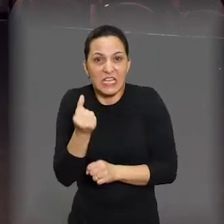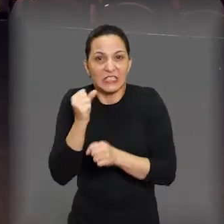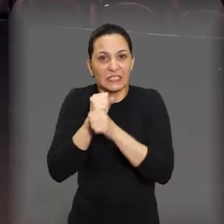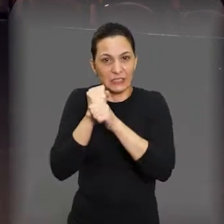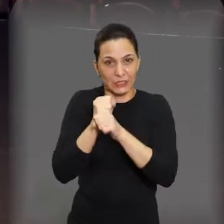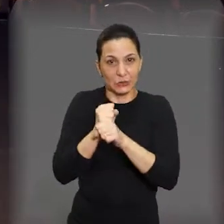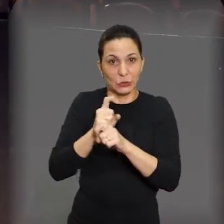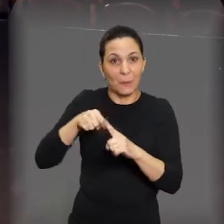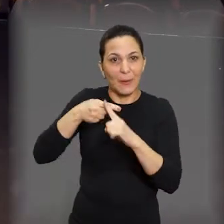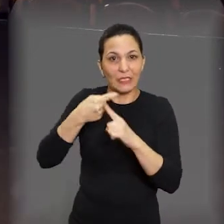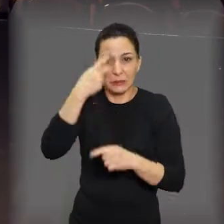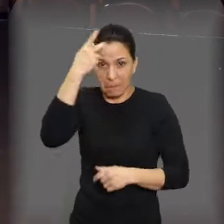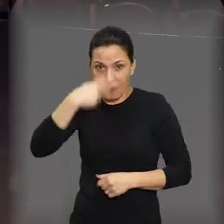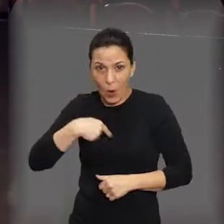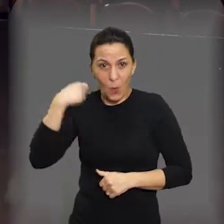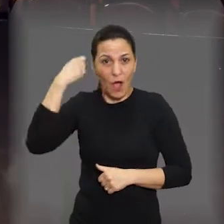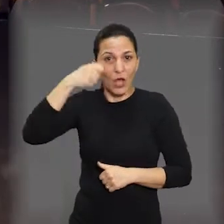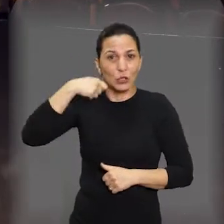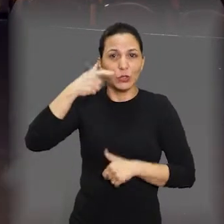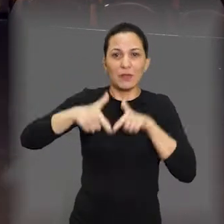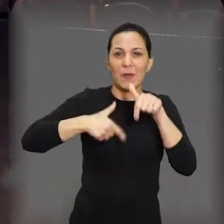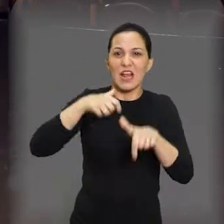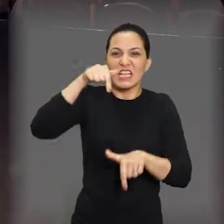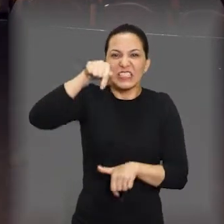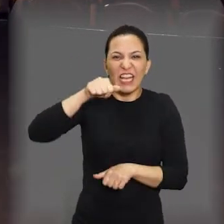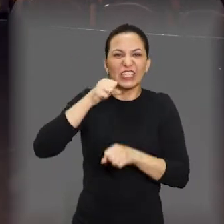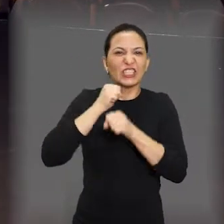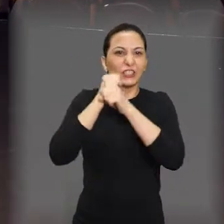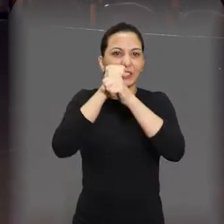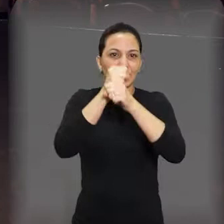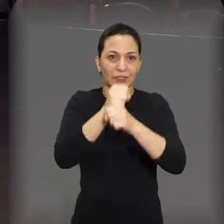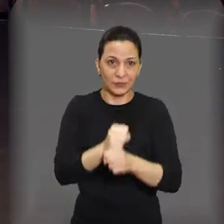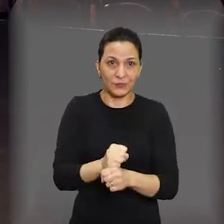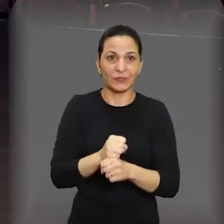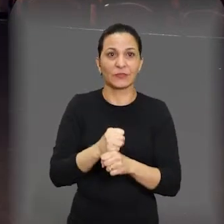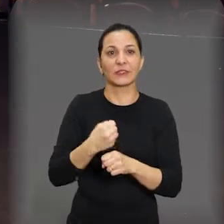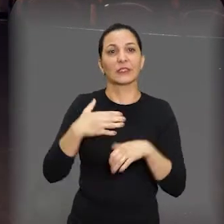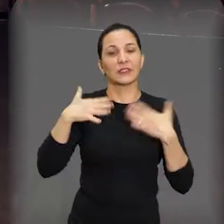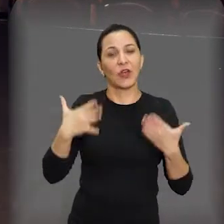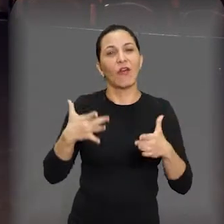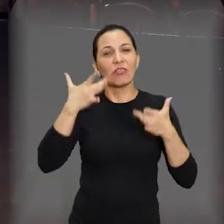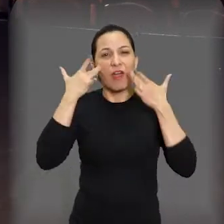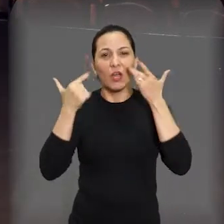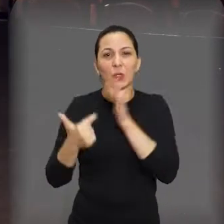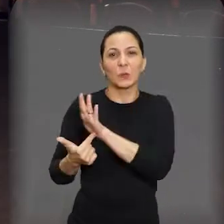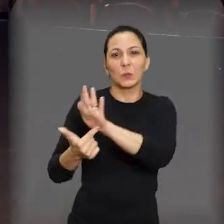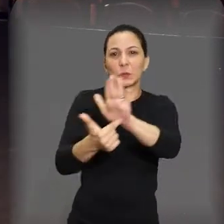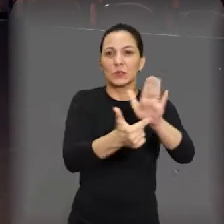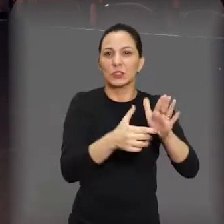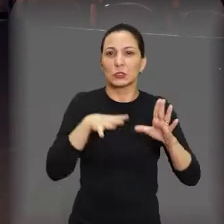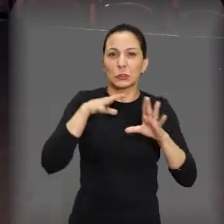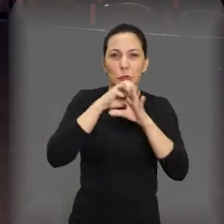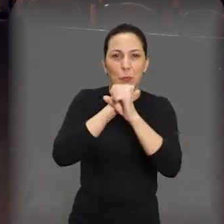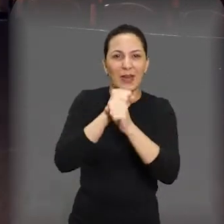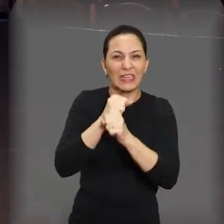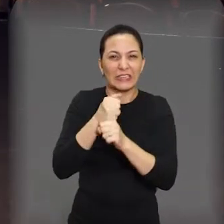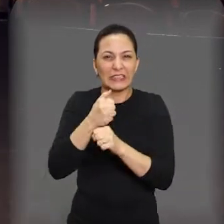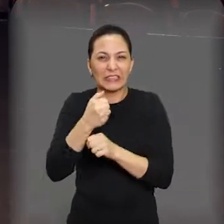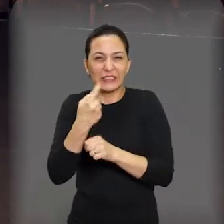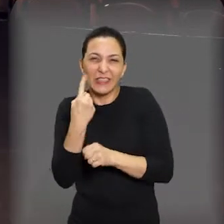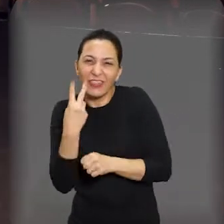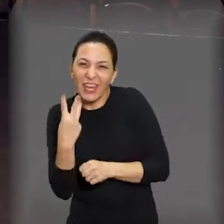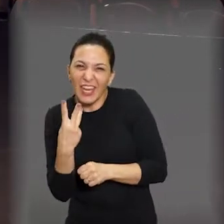anos, 13 anos viajando, quase 14 anos em cartaz, e era muito legal,